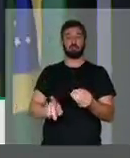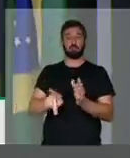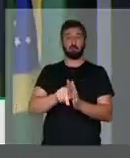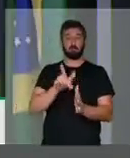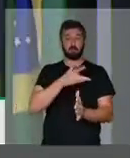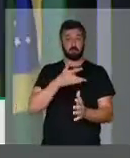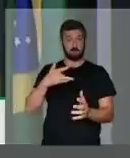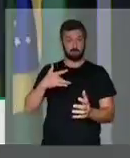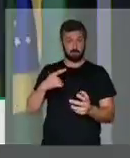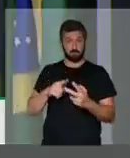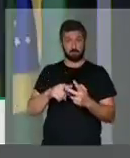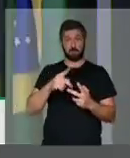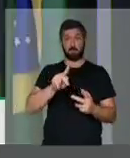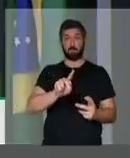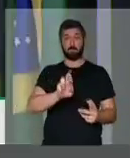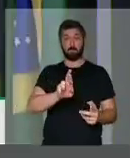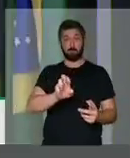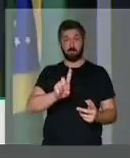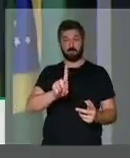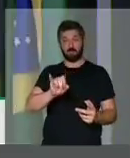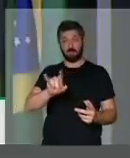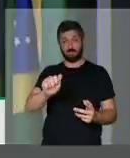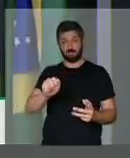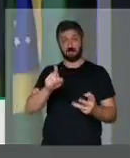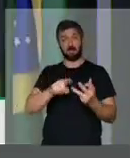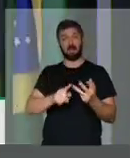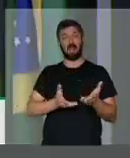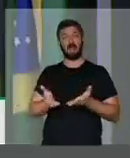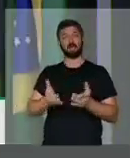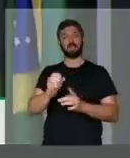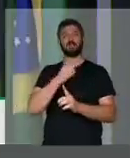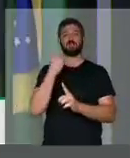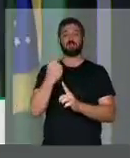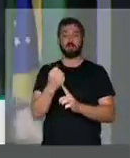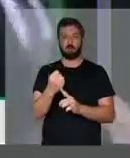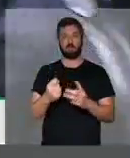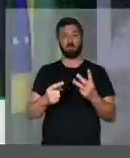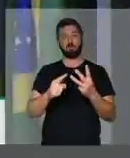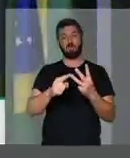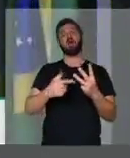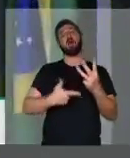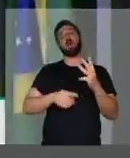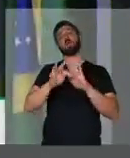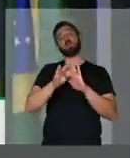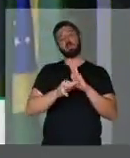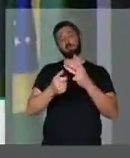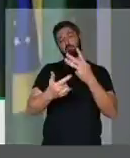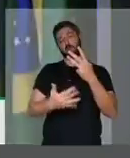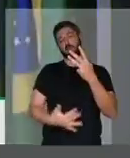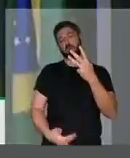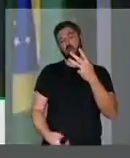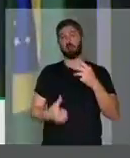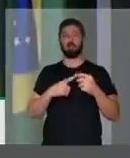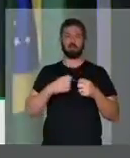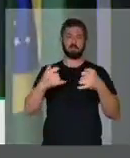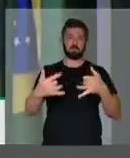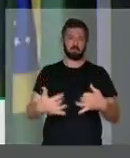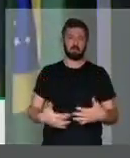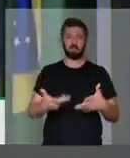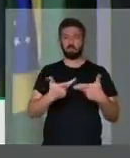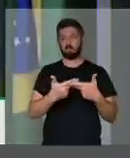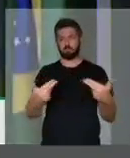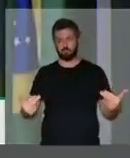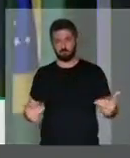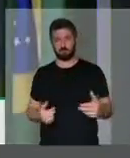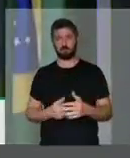à saúde, à previdência e assistência social. E aí segue o texto do artigo 194, 195, falando